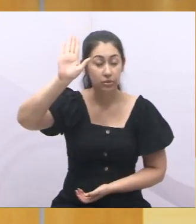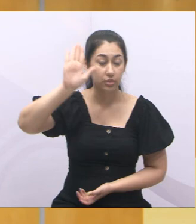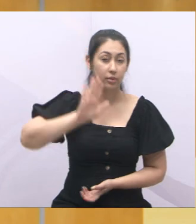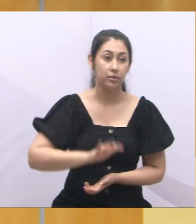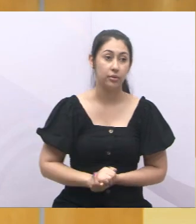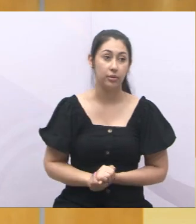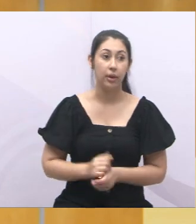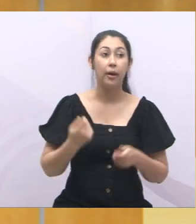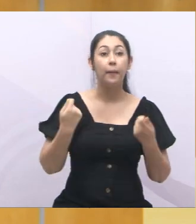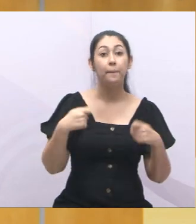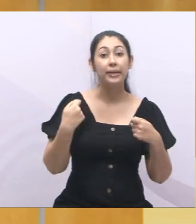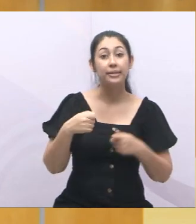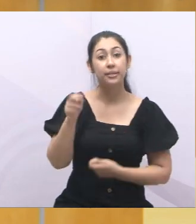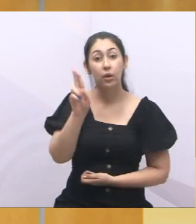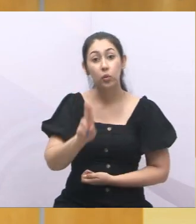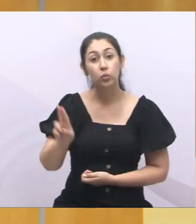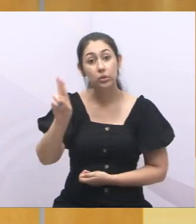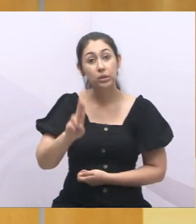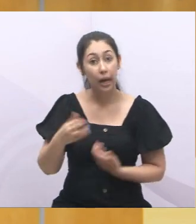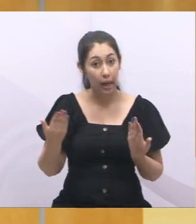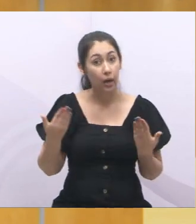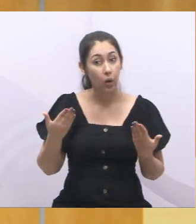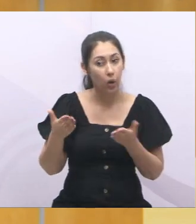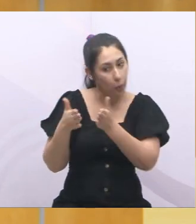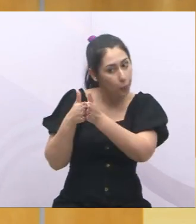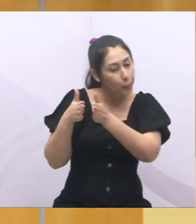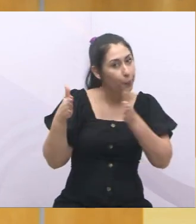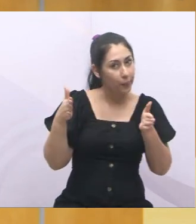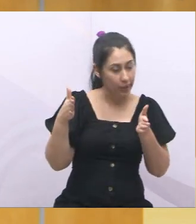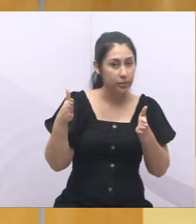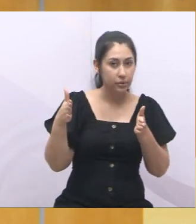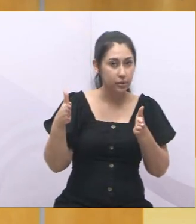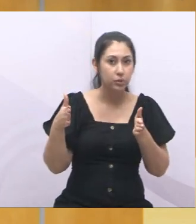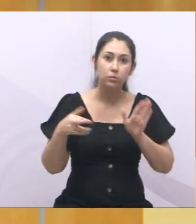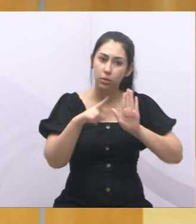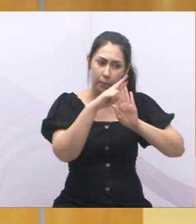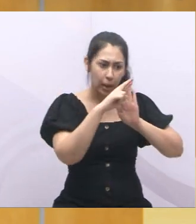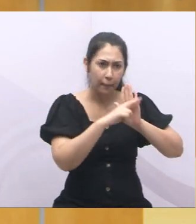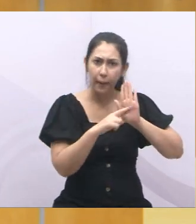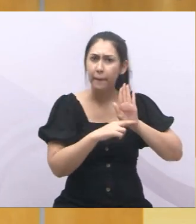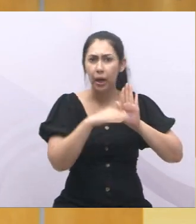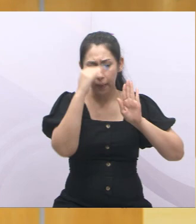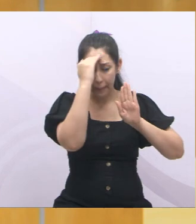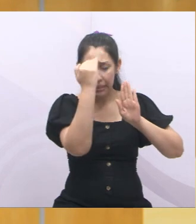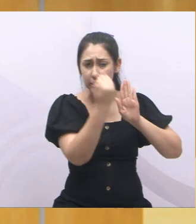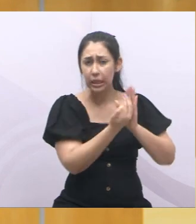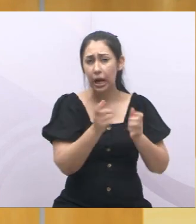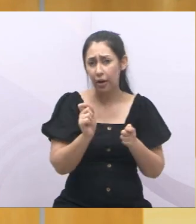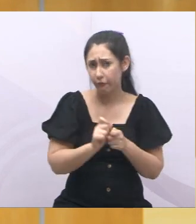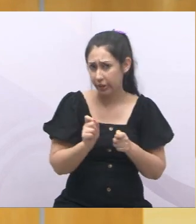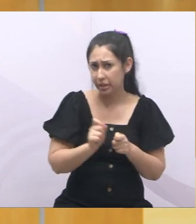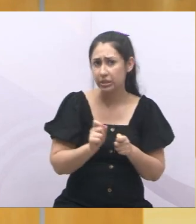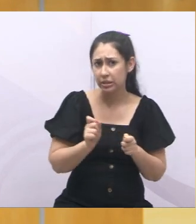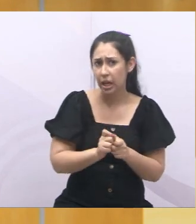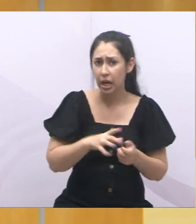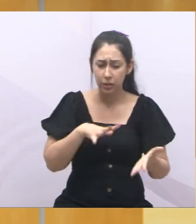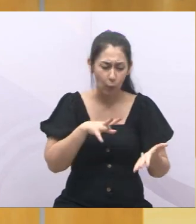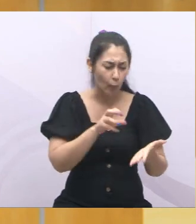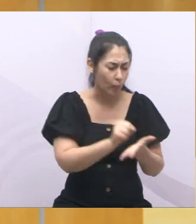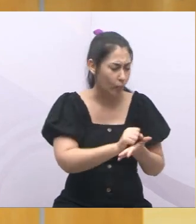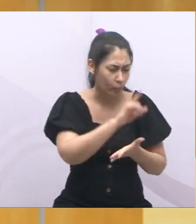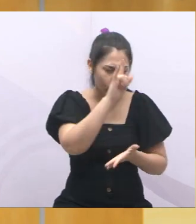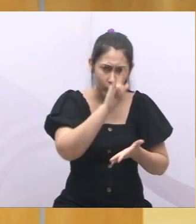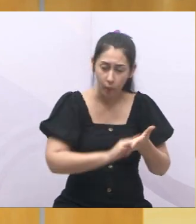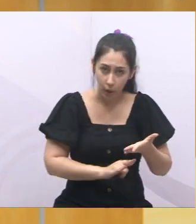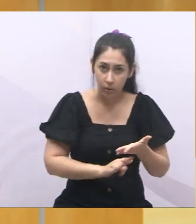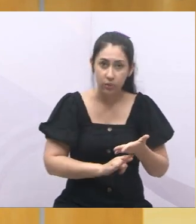vice-presidência que deverão usar este intervalo para, nos termos normativos, fazer as respectivas inscrições com o